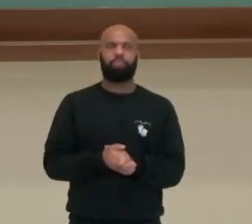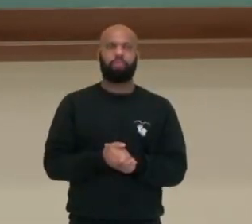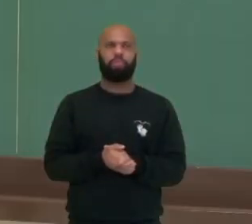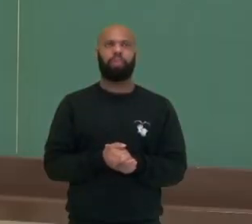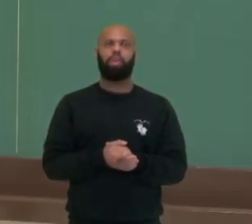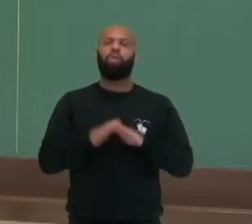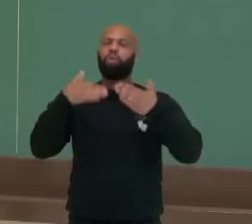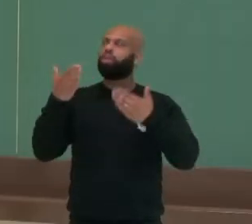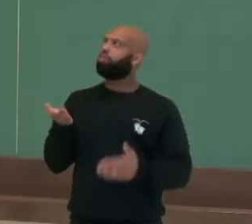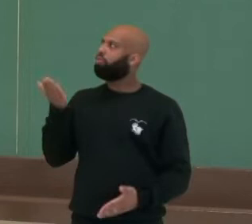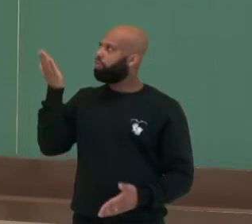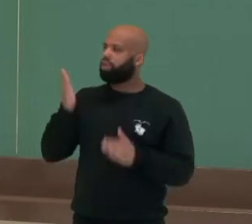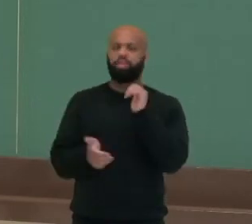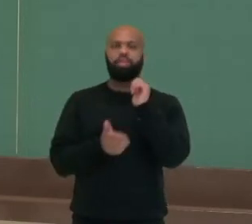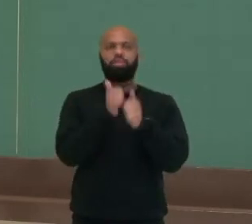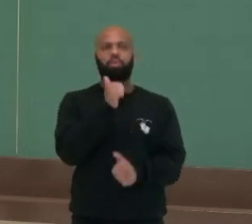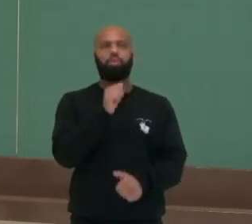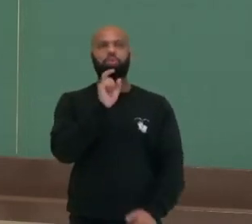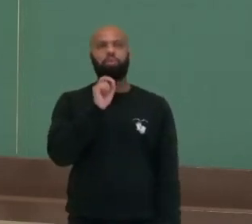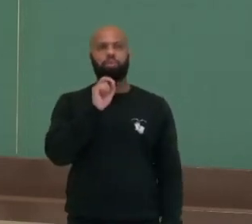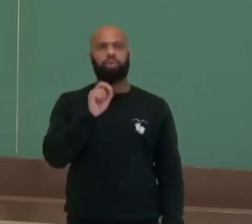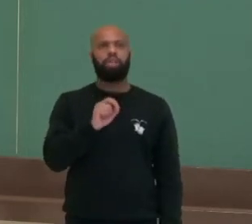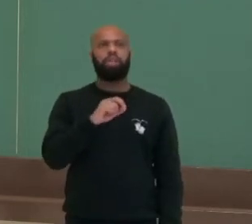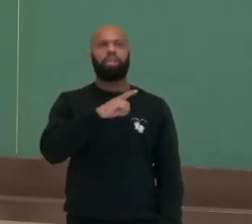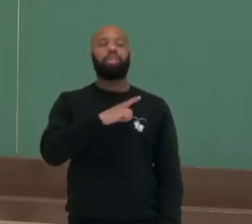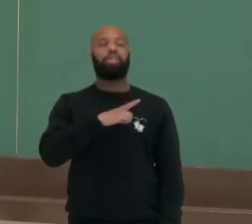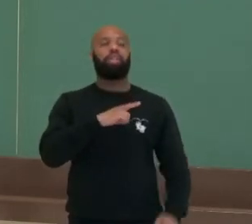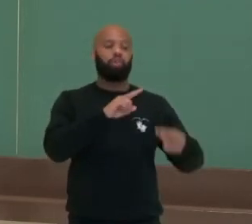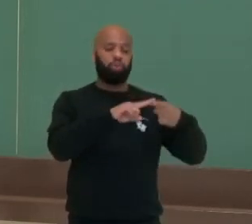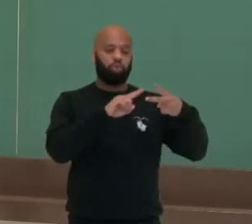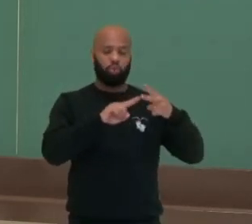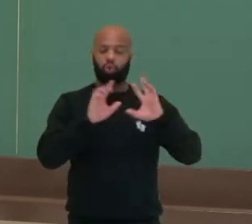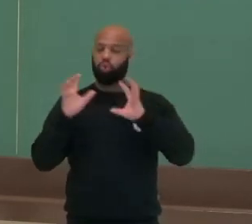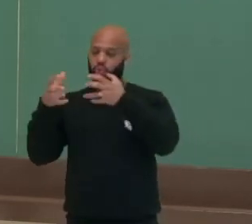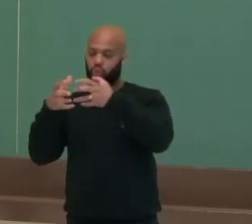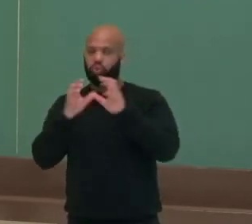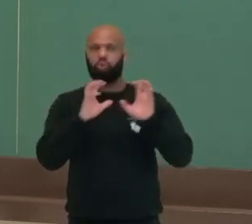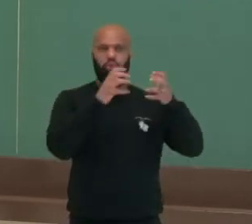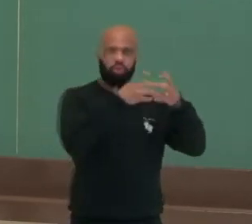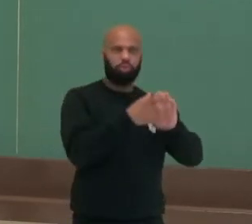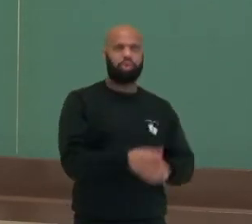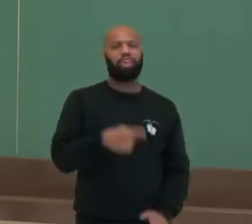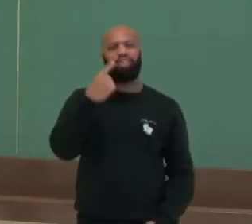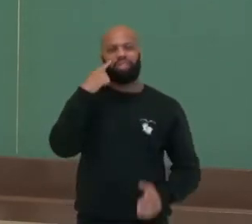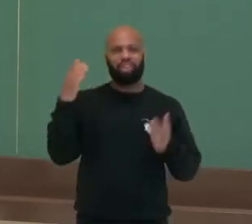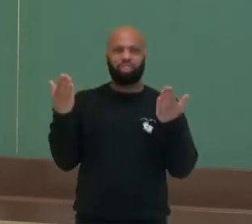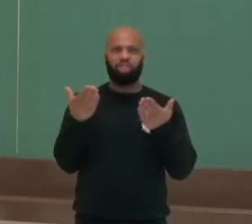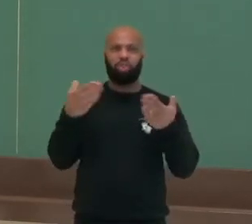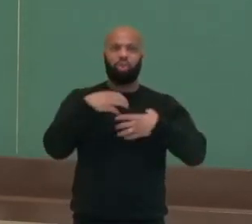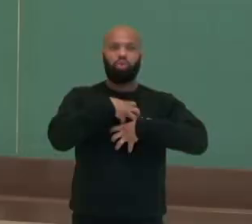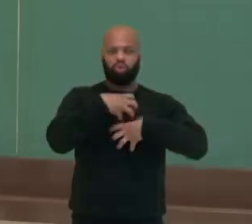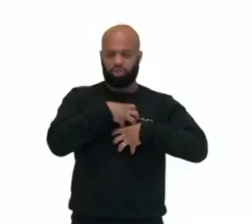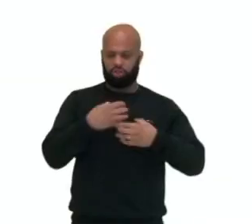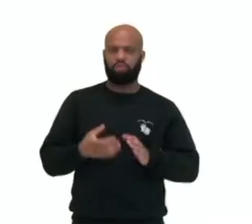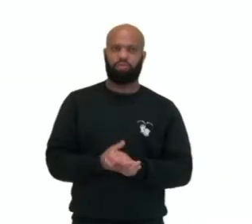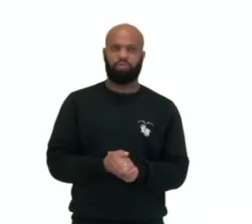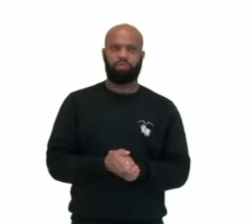A bocha é jogada por 2 equipes. Então, vamos ver os formatos dessas equipes. A